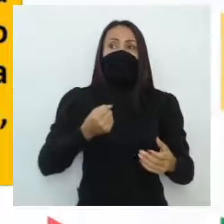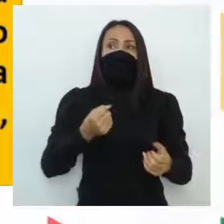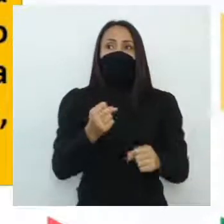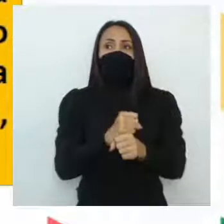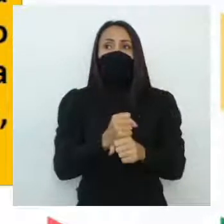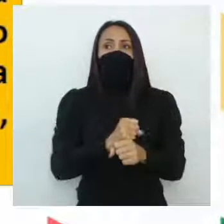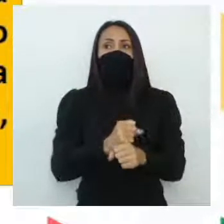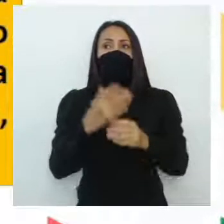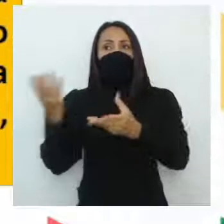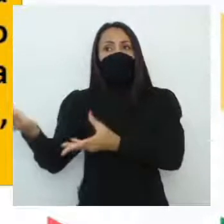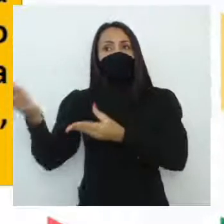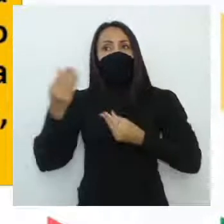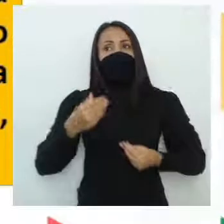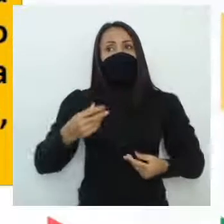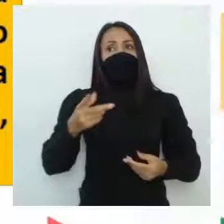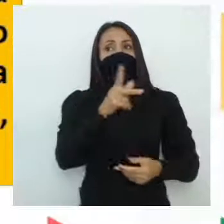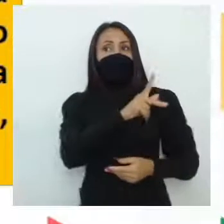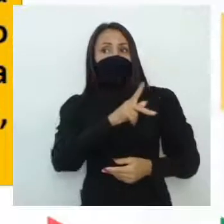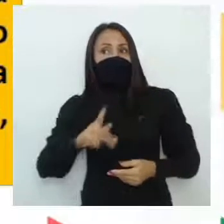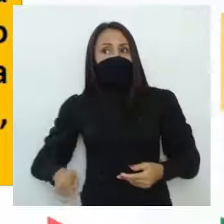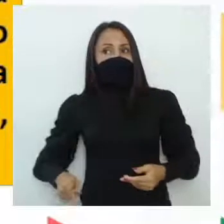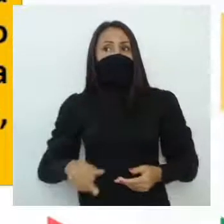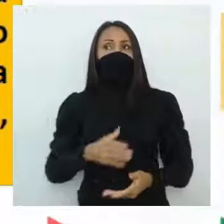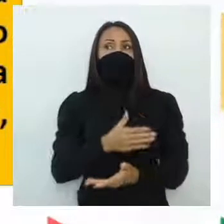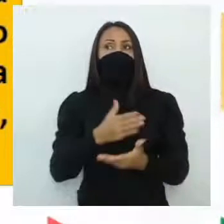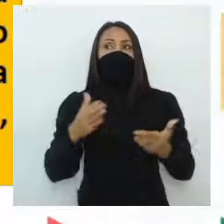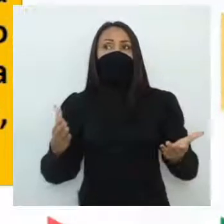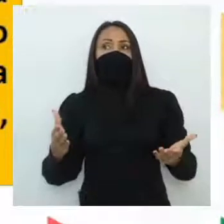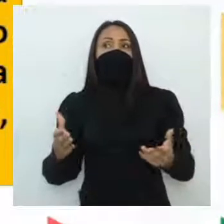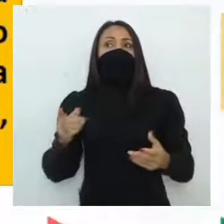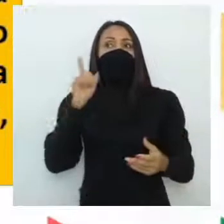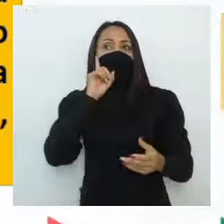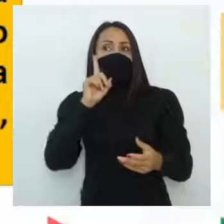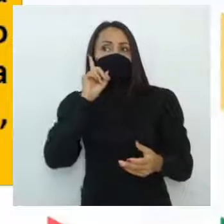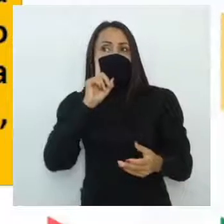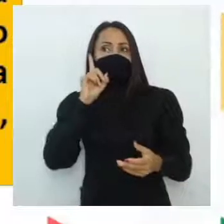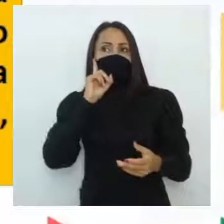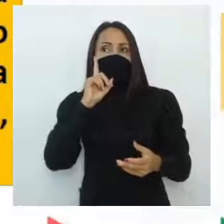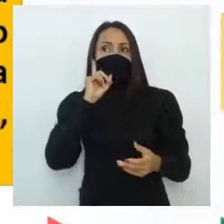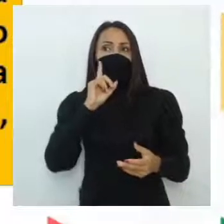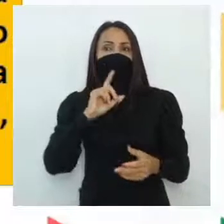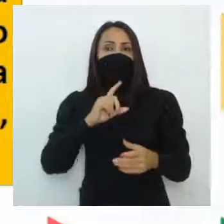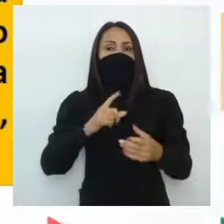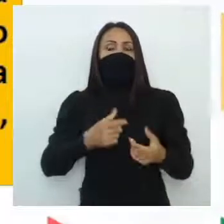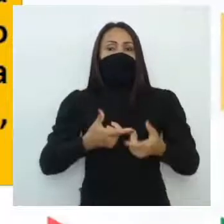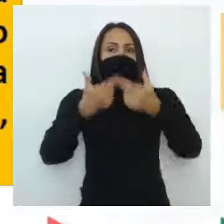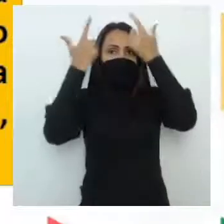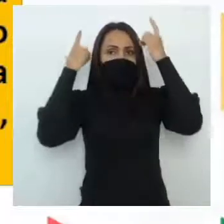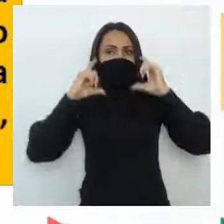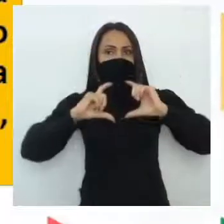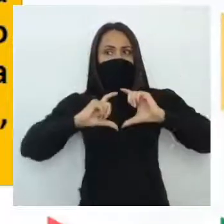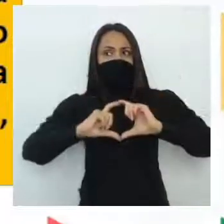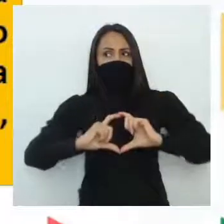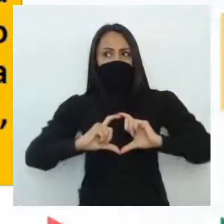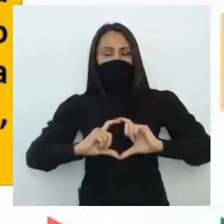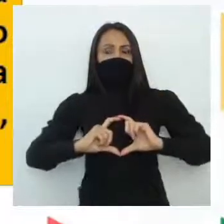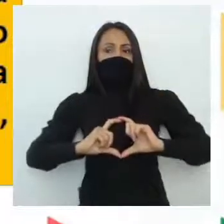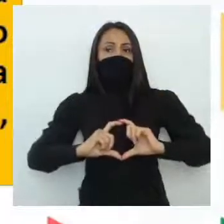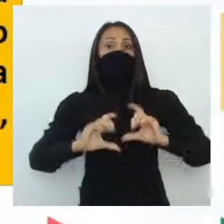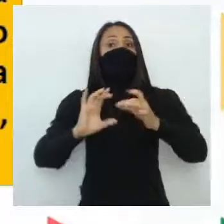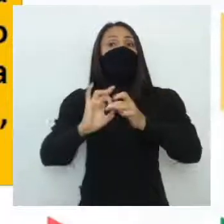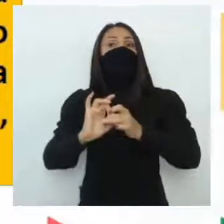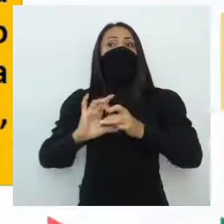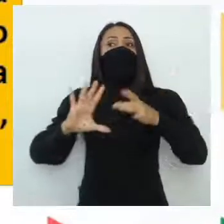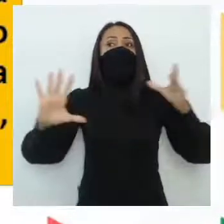recebeu do presidente Reagan, na Casa Branca, Estados Unidos, a medalha presidencial da liberdade, a mais